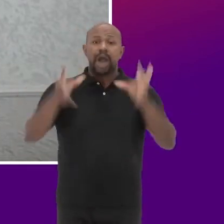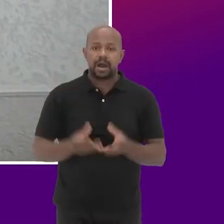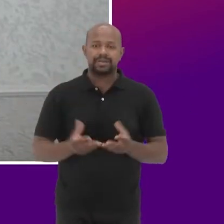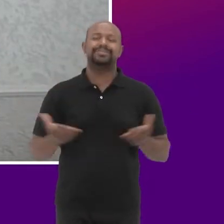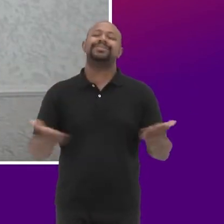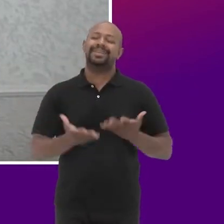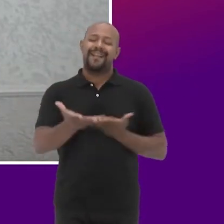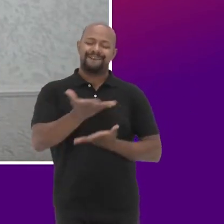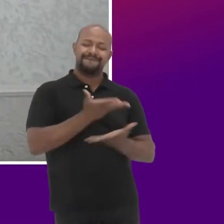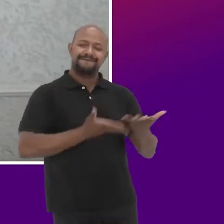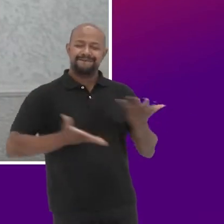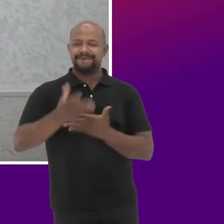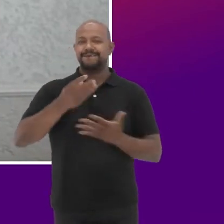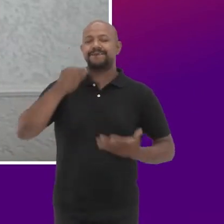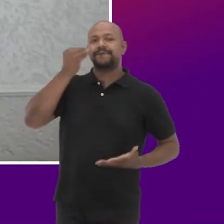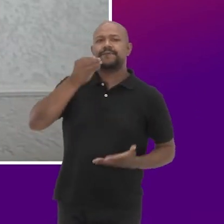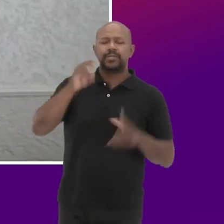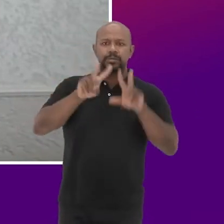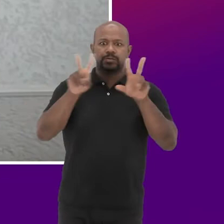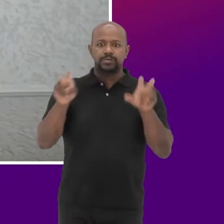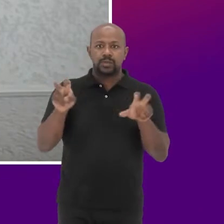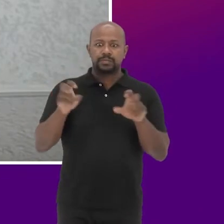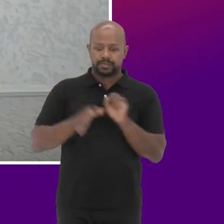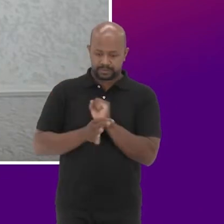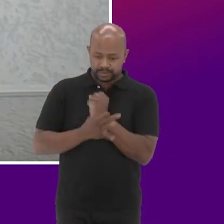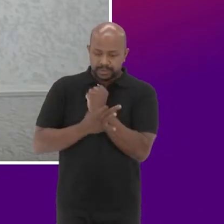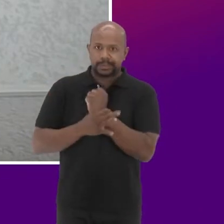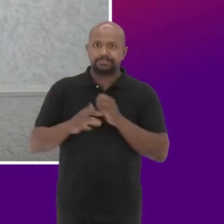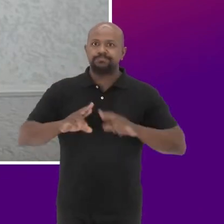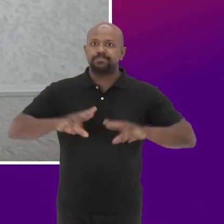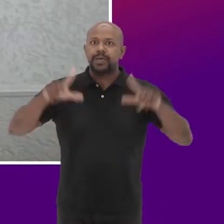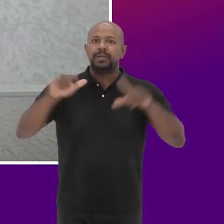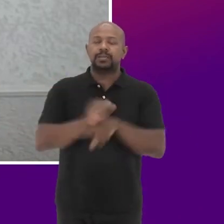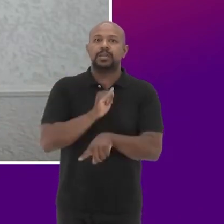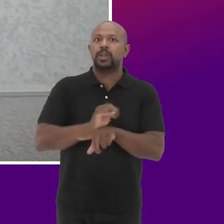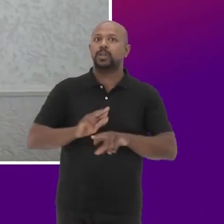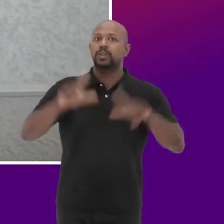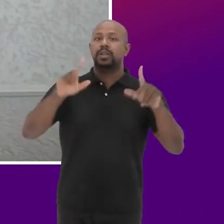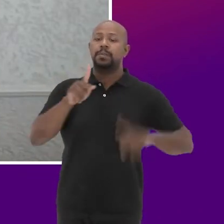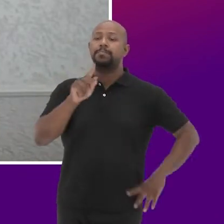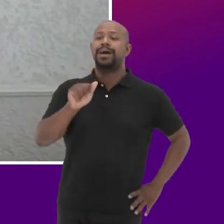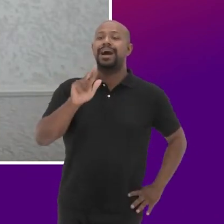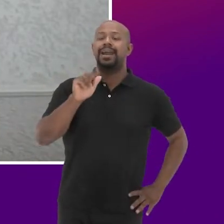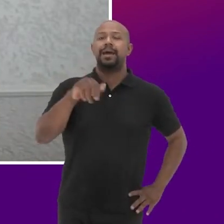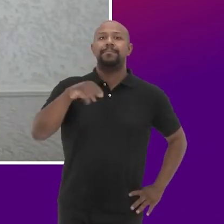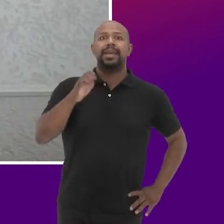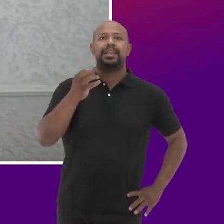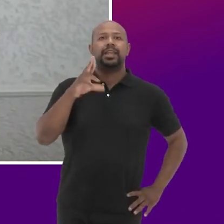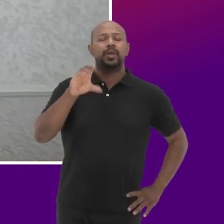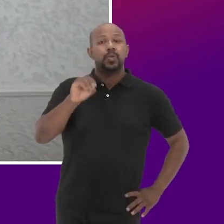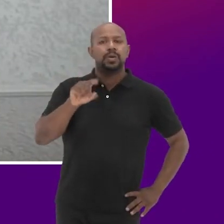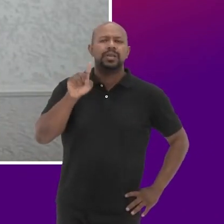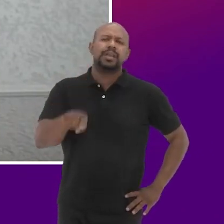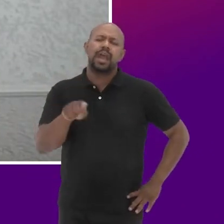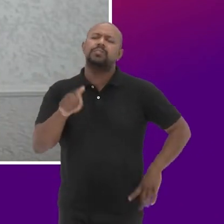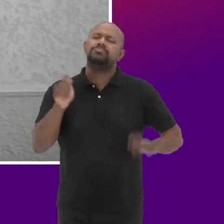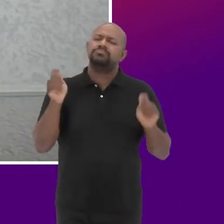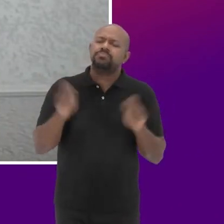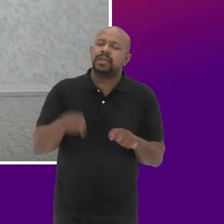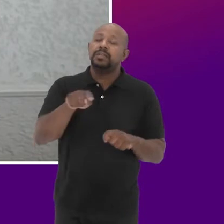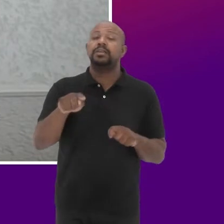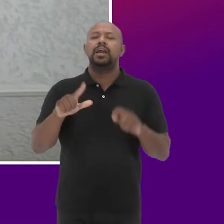estaremos aqui trocando experiências sobre um seguro inovador, o seguro paramétrico, que se apresenta como uma alternativa